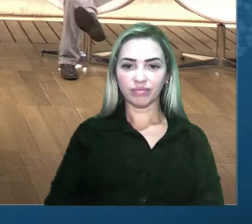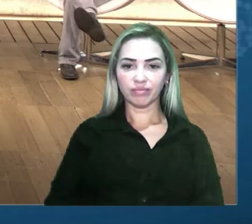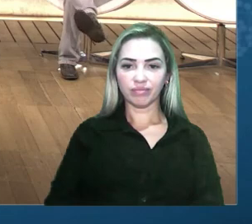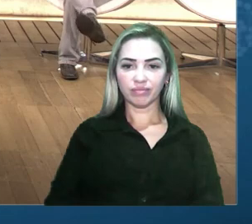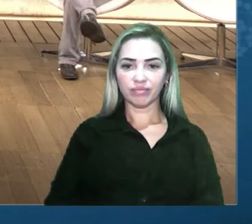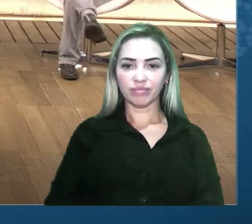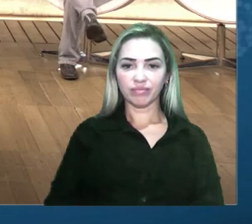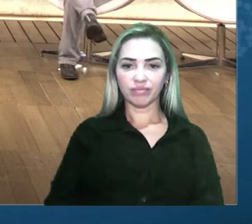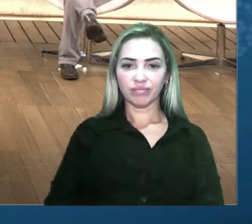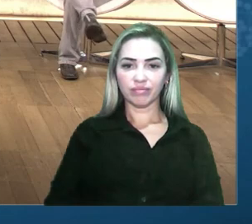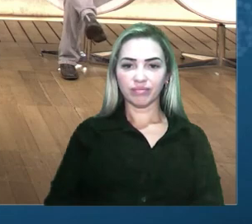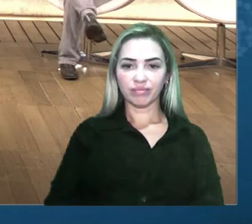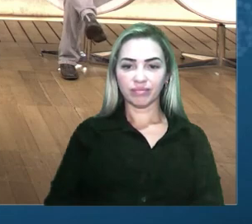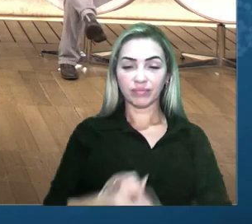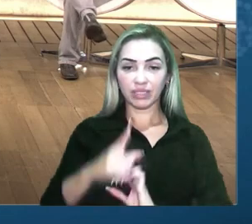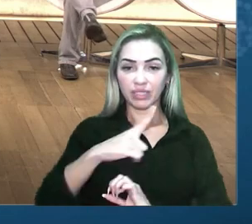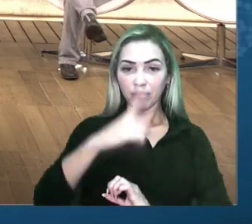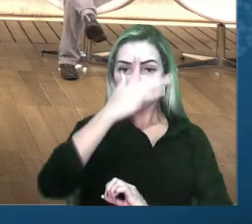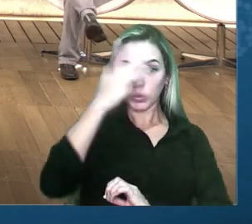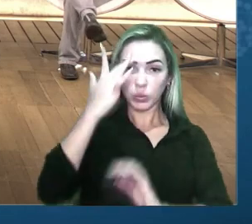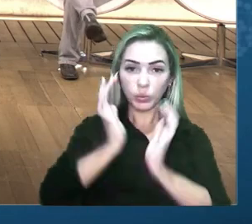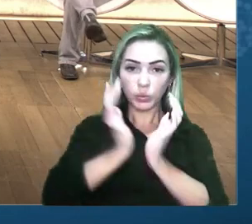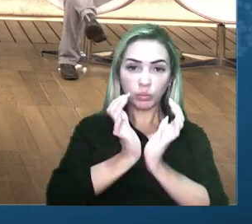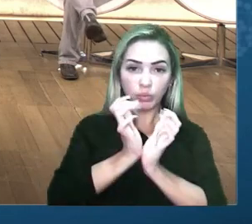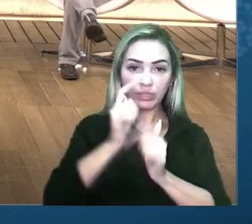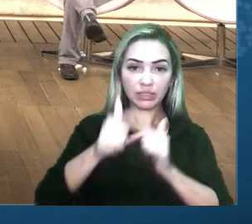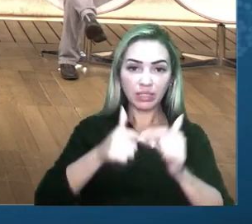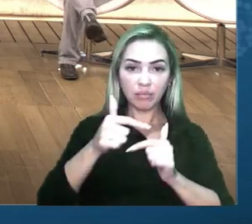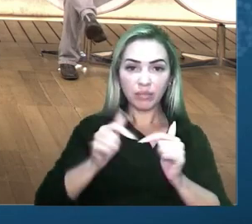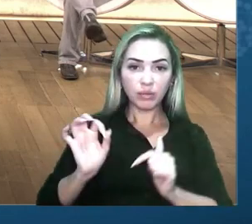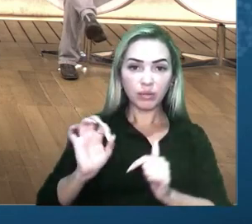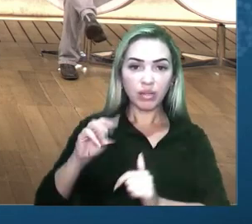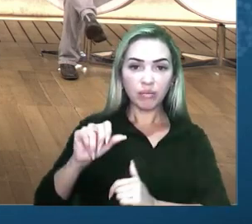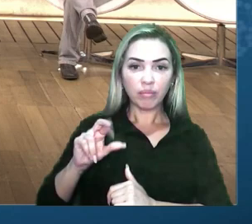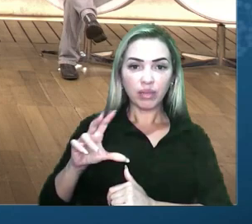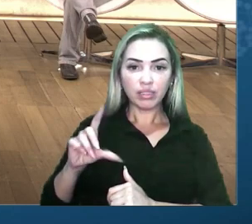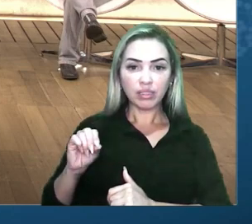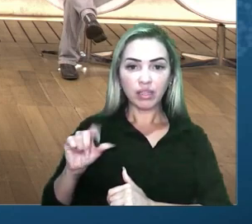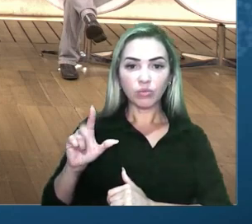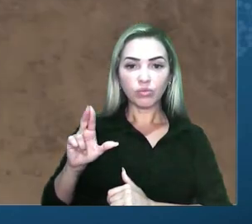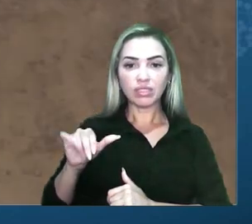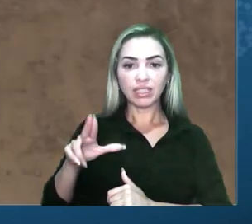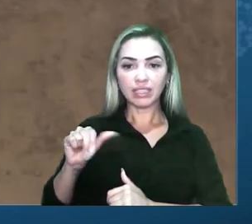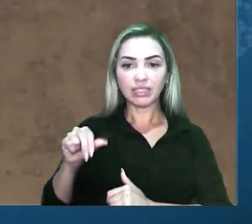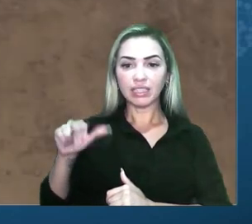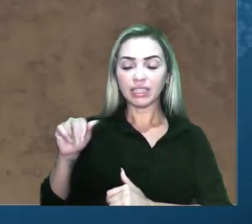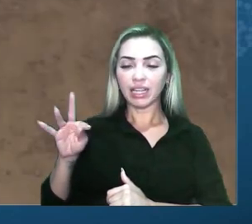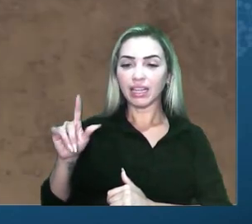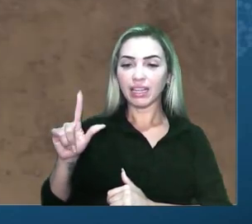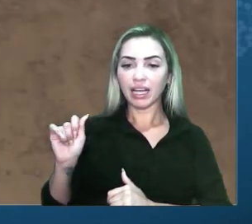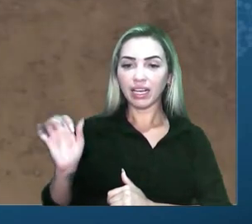Tem alguém da equipe de trabalho? O Marcelo, a Luciana, a Natália?